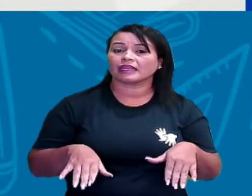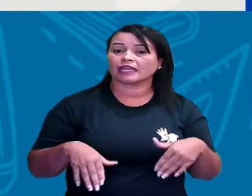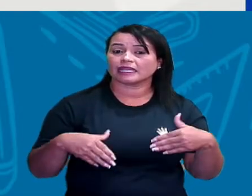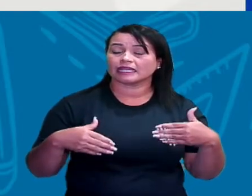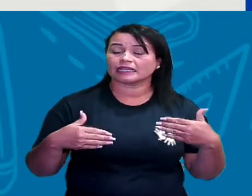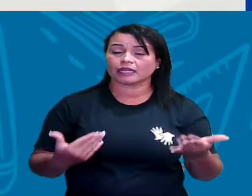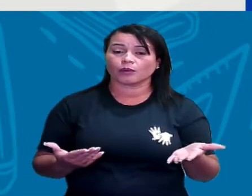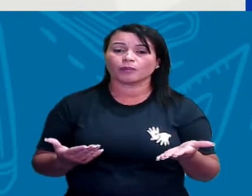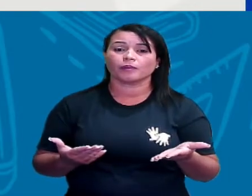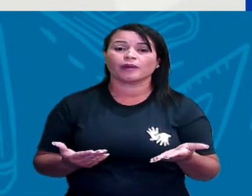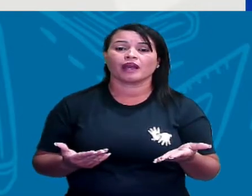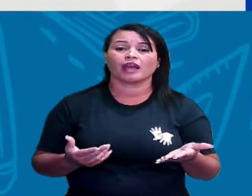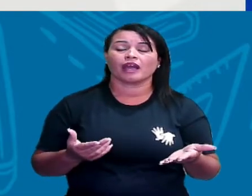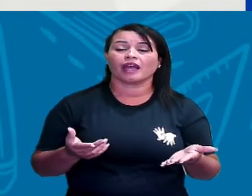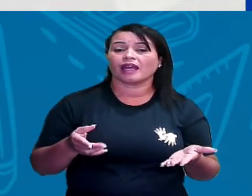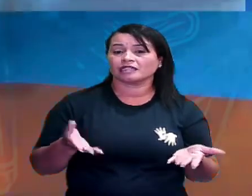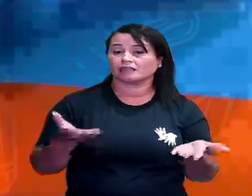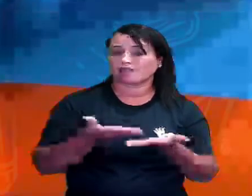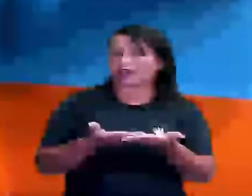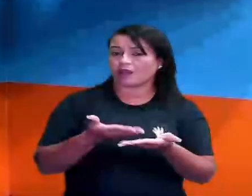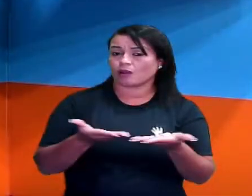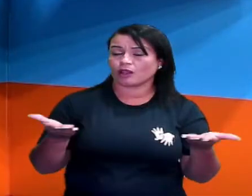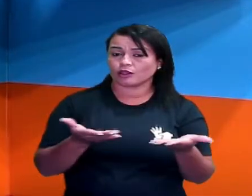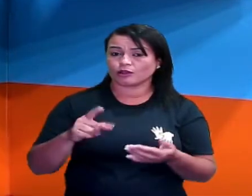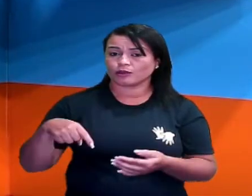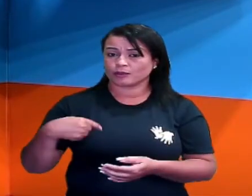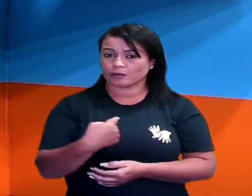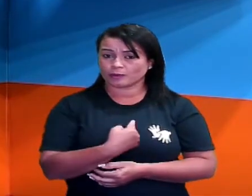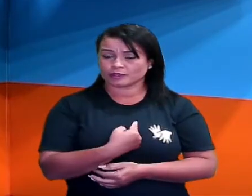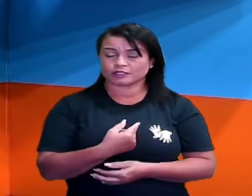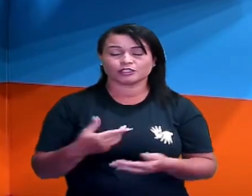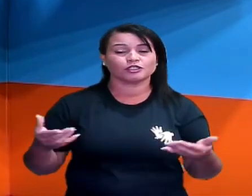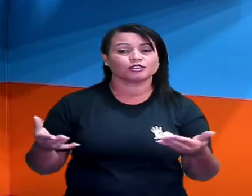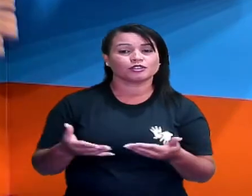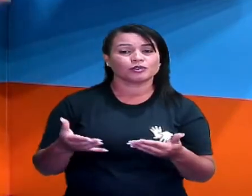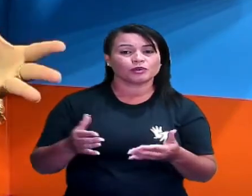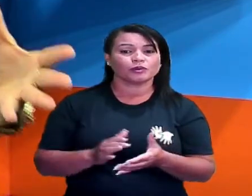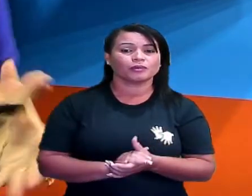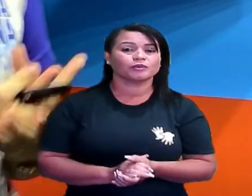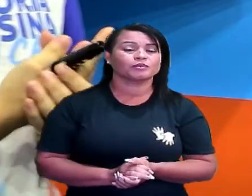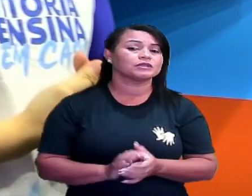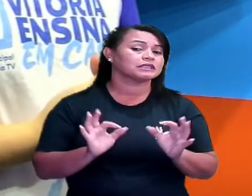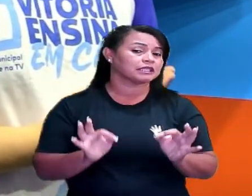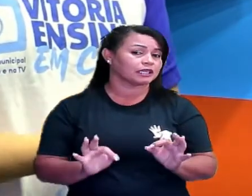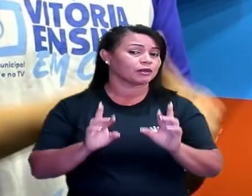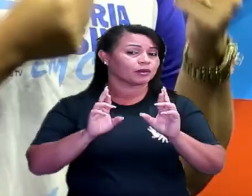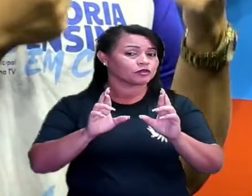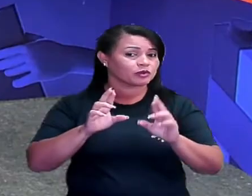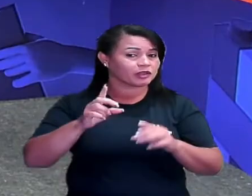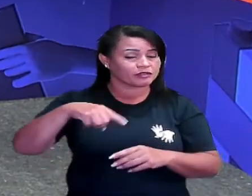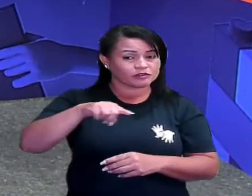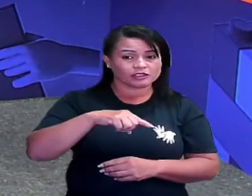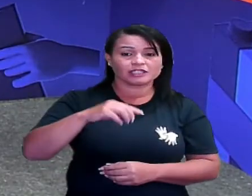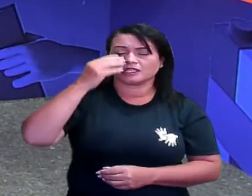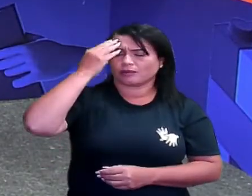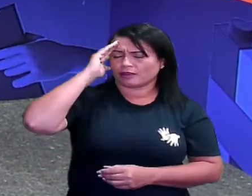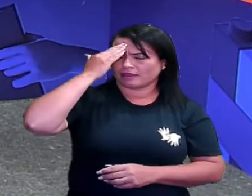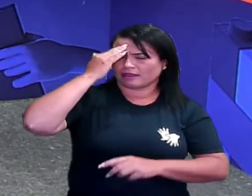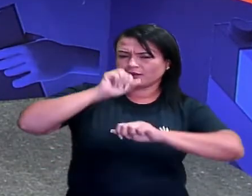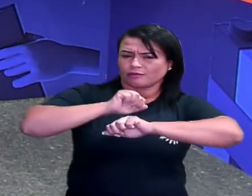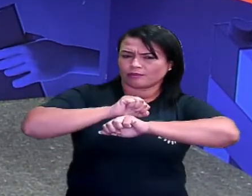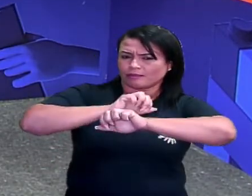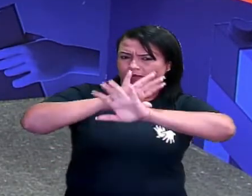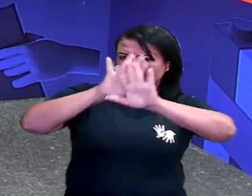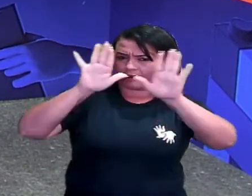Então, bem, pessoal, essa foi a nossa aula de hoje, tá certo? Espero que vocês tenham entendido tudo